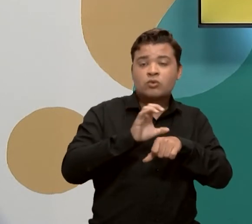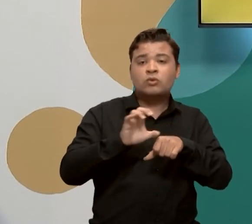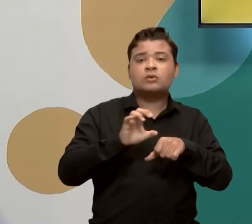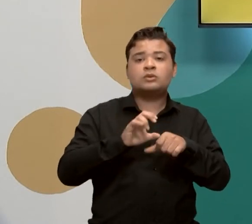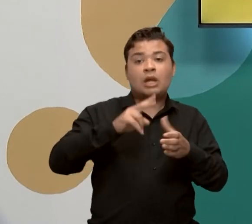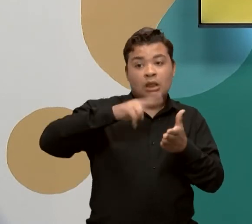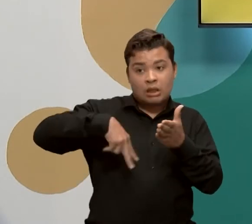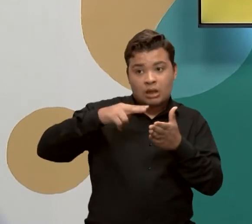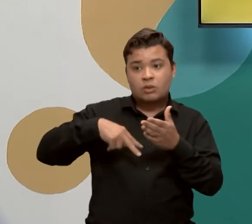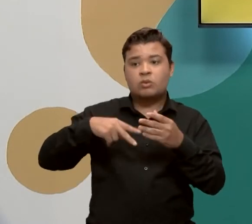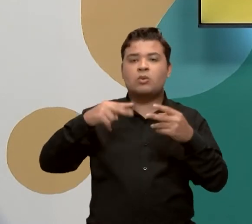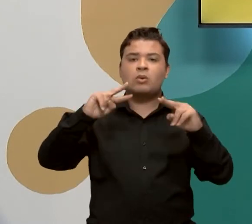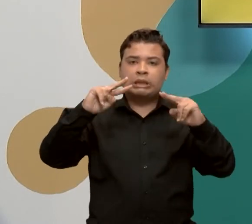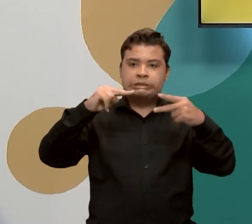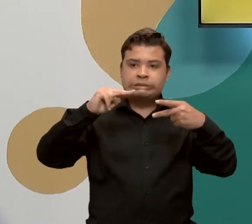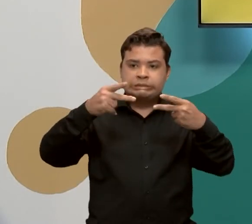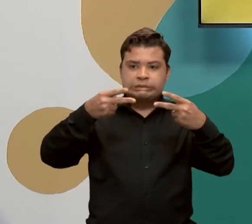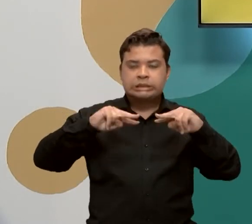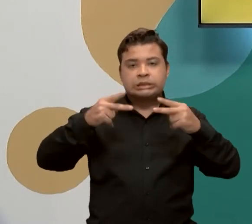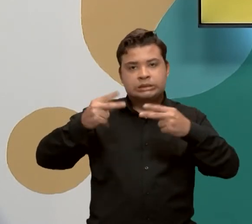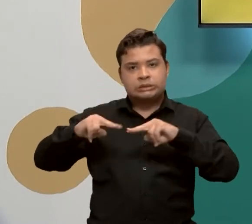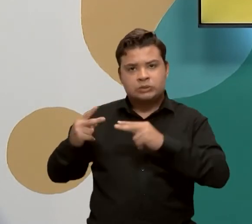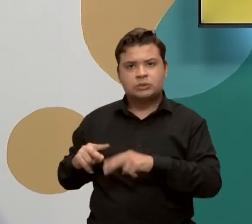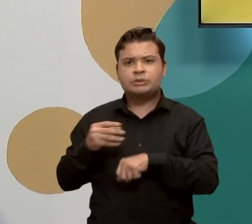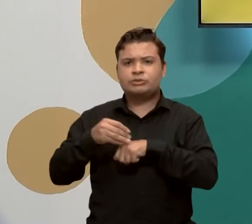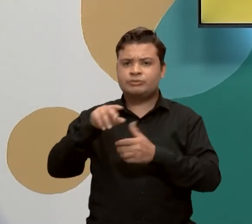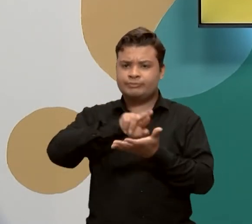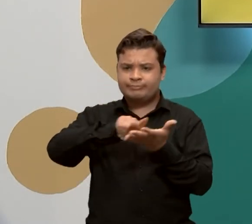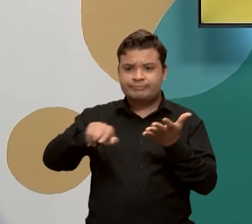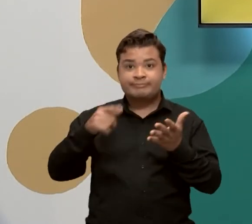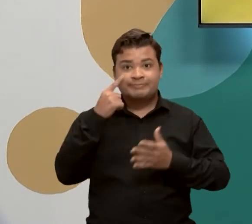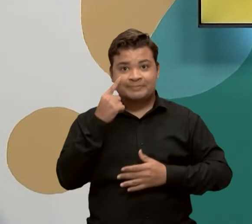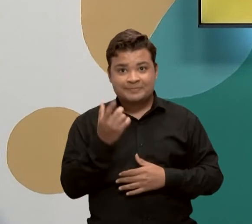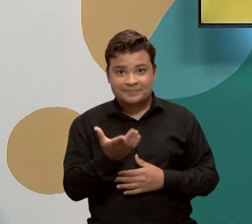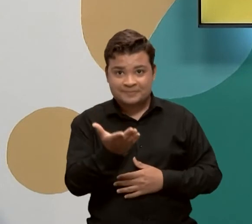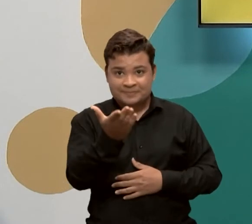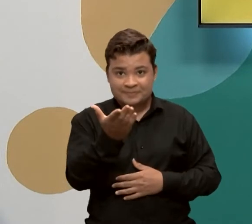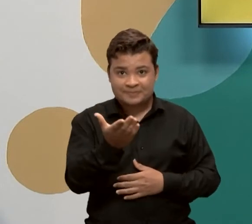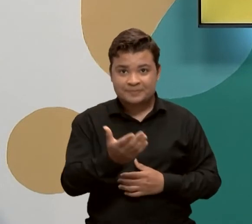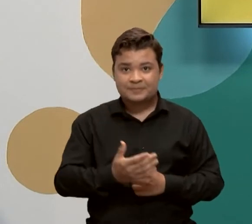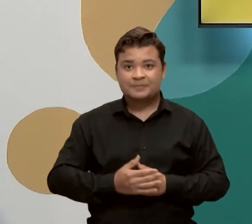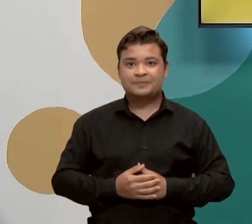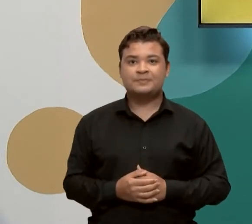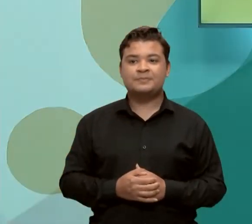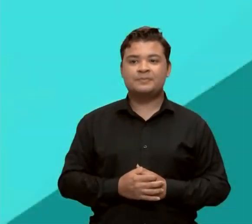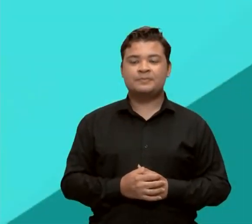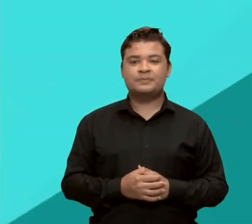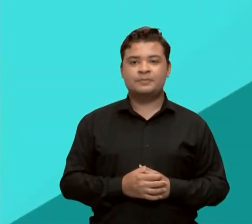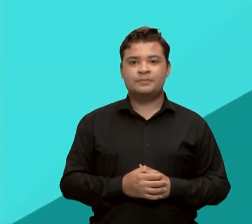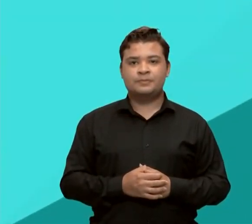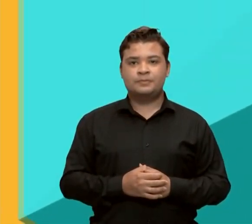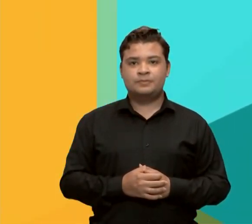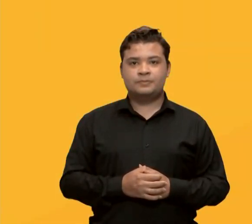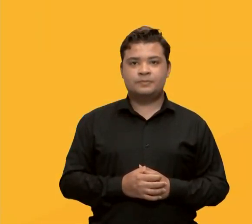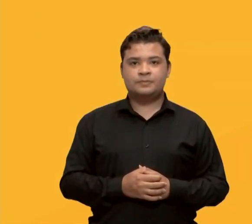transcritores. Essas e outras dicas você acompanha agora com Amanda Dutra.